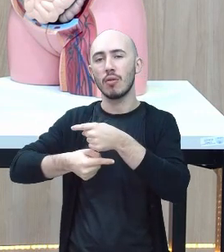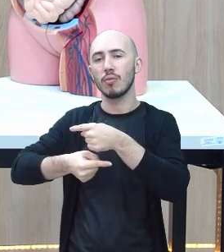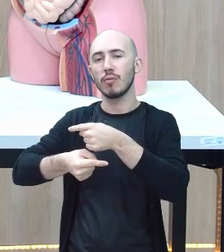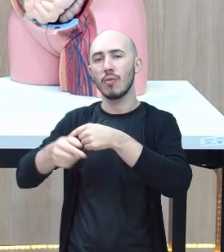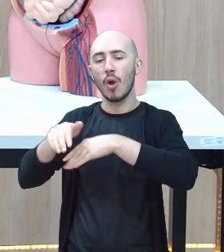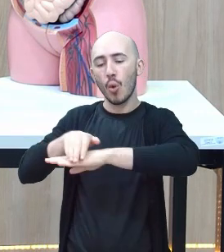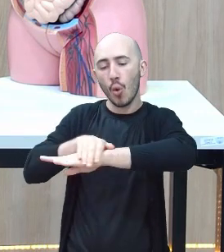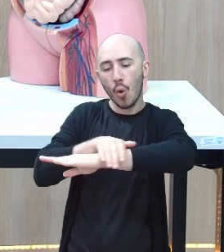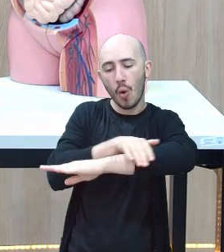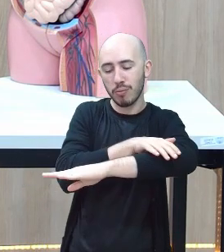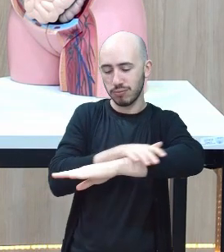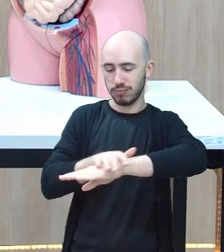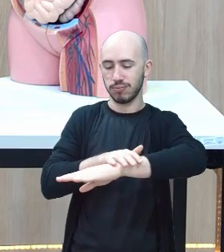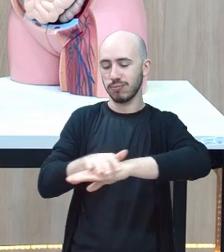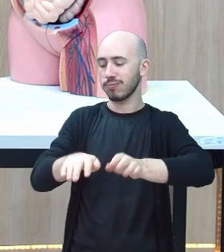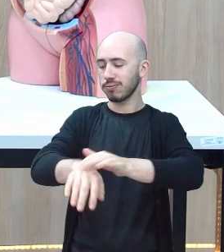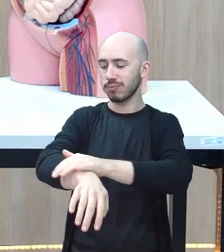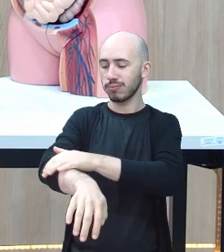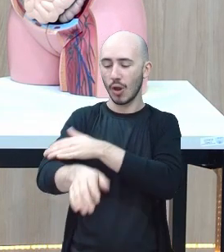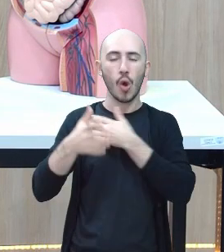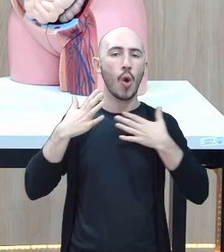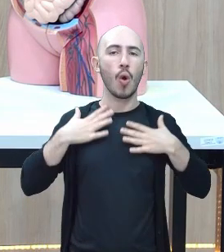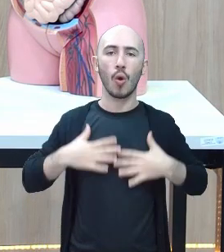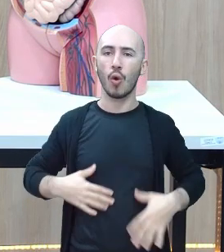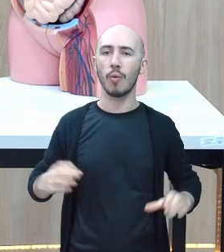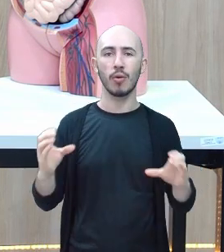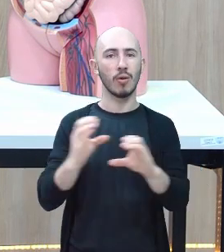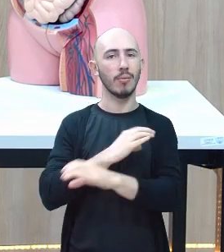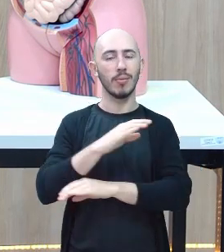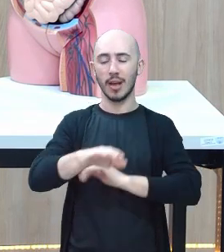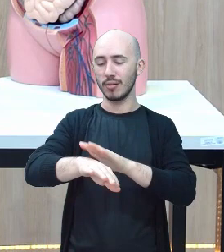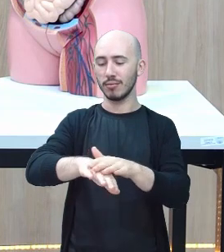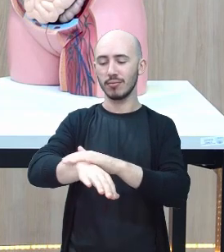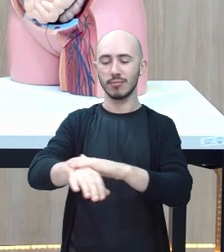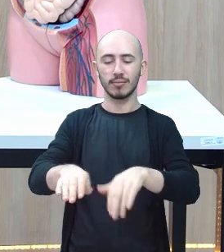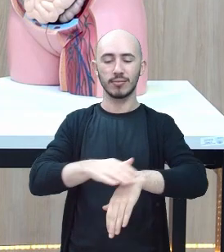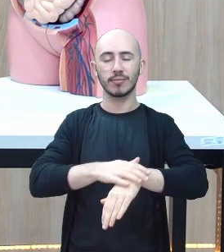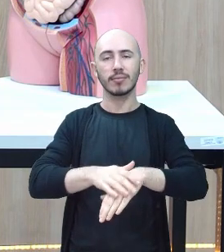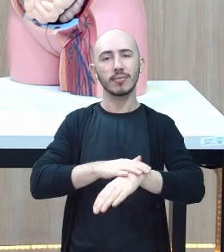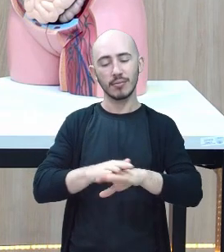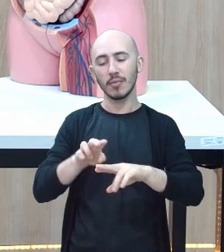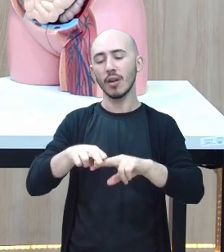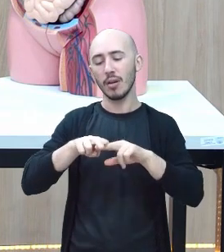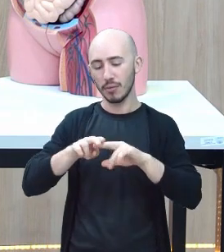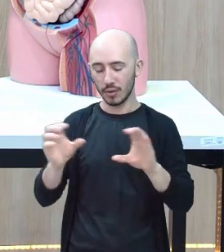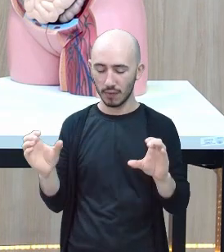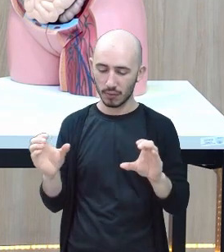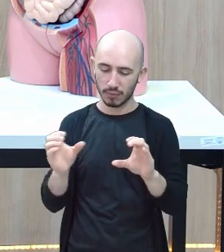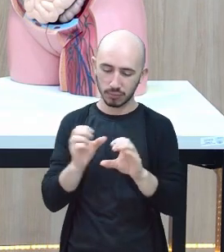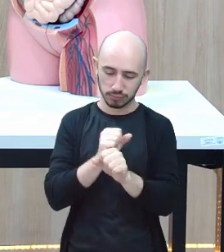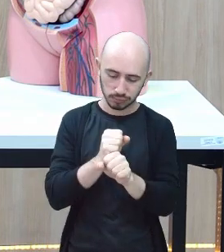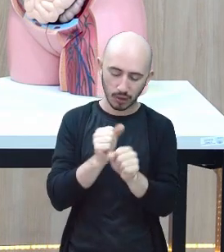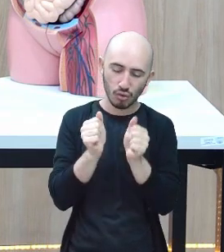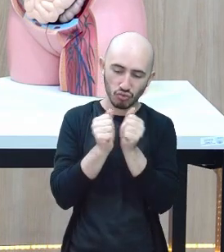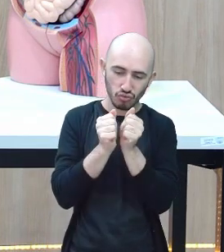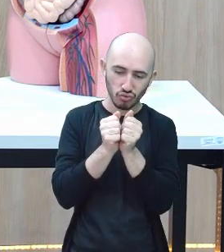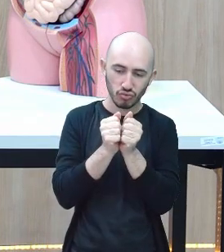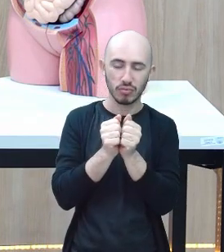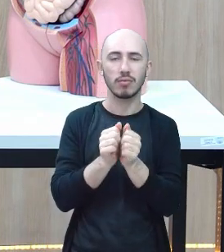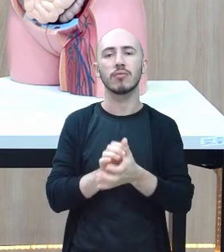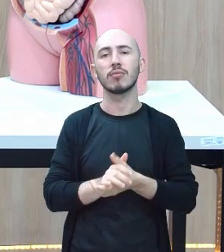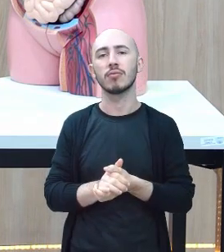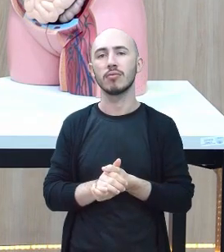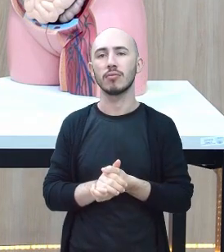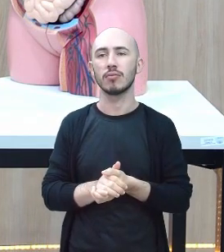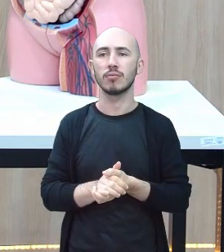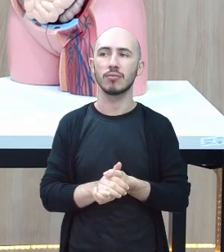do nosso corpo. Então, por isso que elas estão bem unidas, para revestir o nosso corpo.